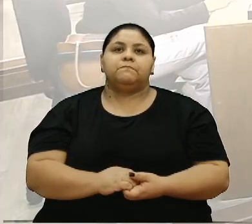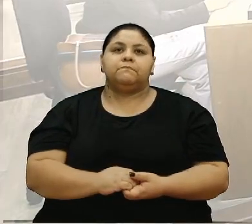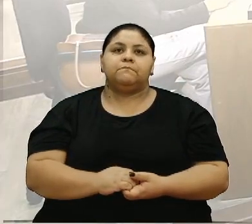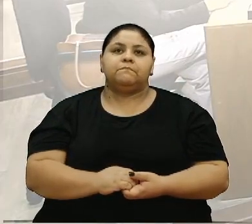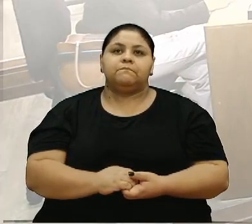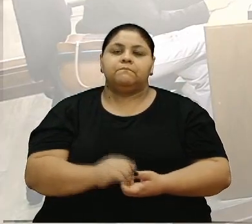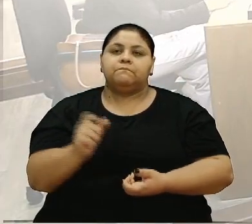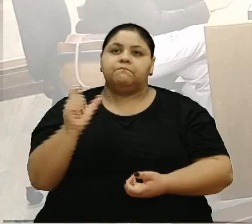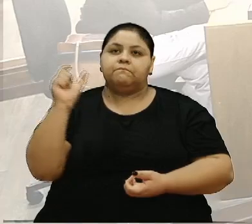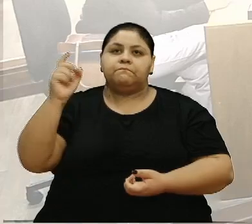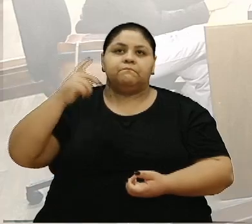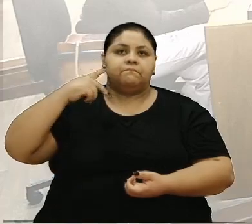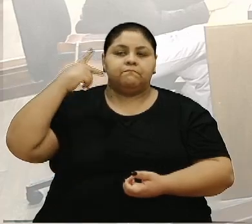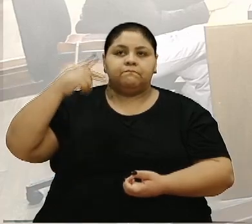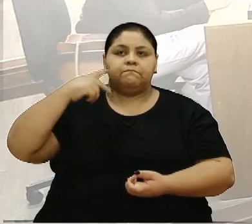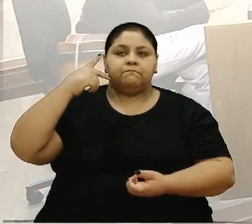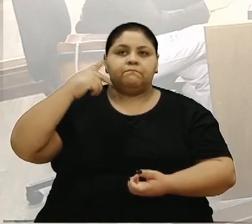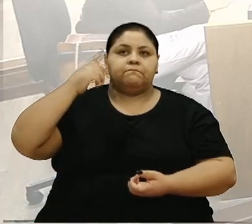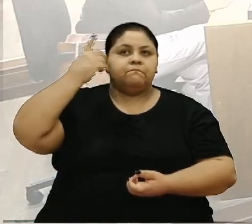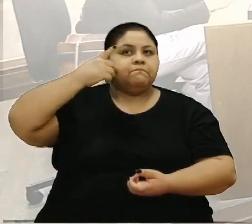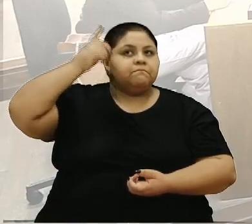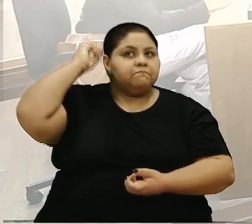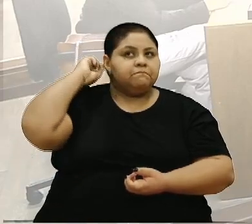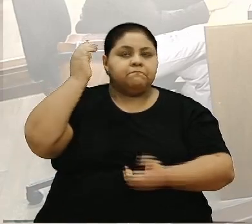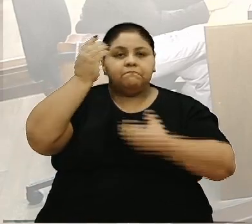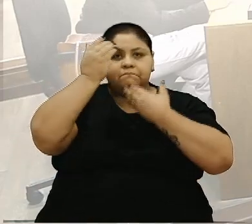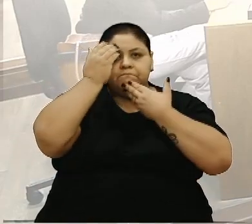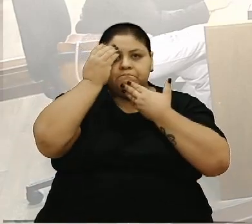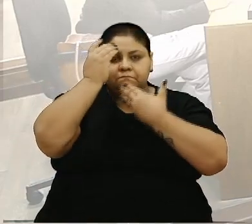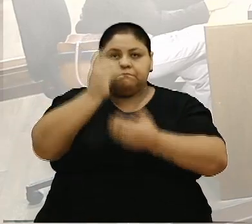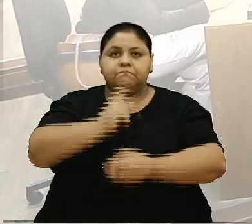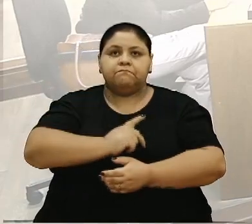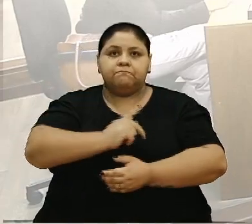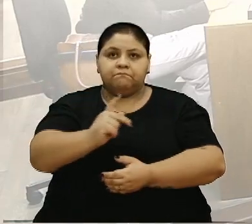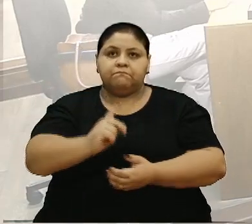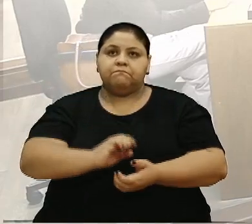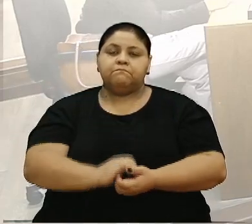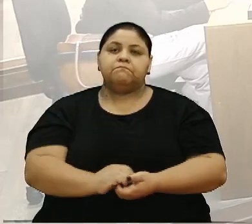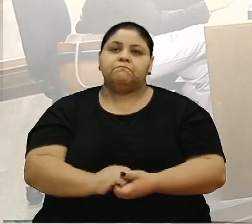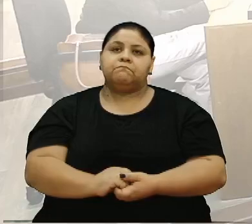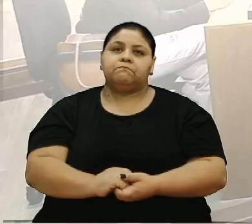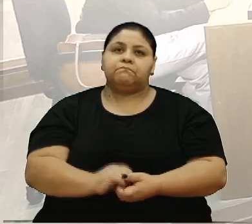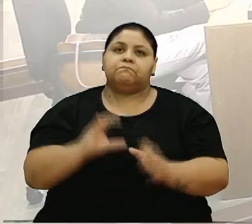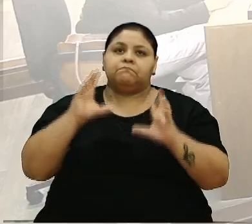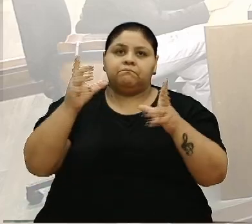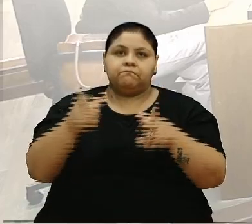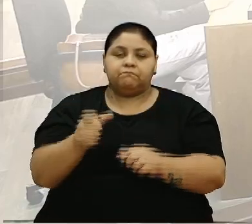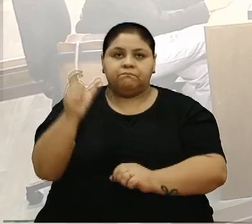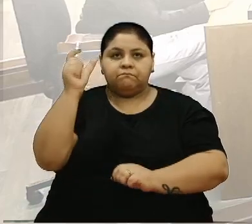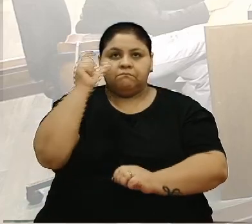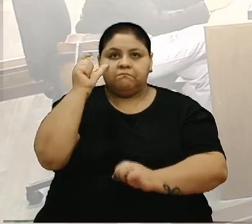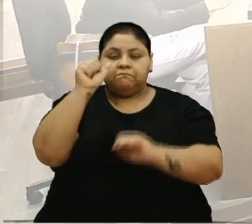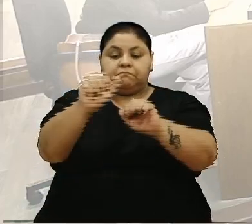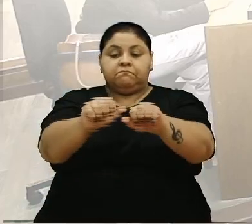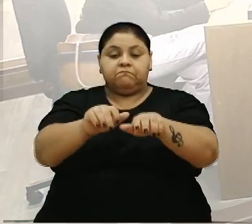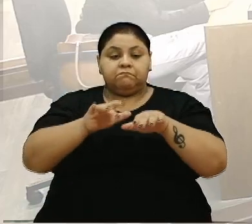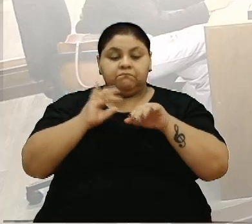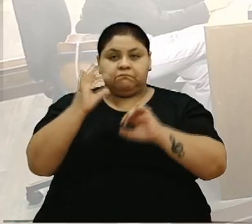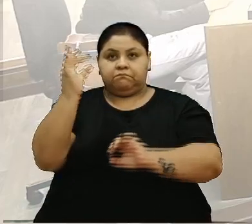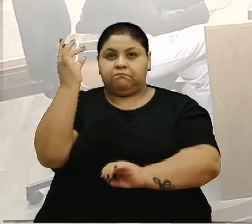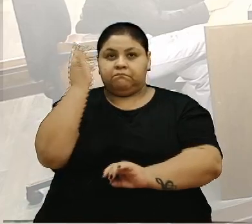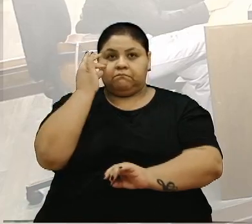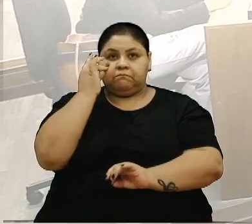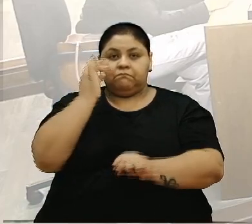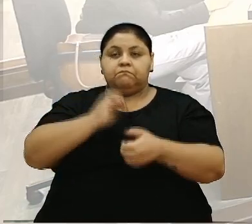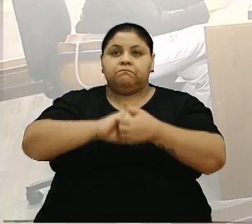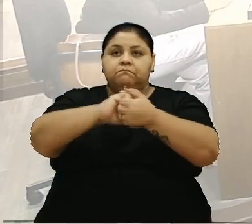Com a palavra, vereador Lucas Dil. Obrigado, presidente, nobres colegas, todos que nos assistem, o público aqui presente.